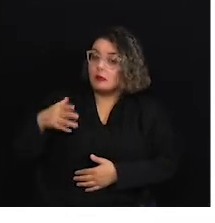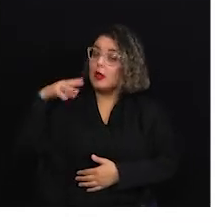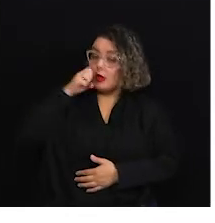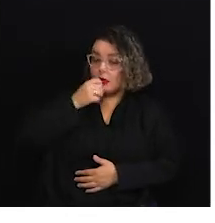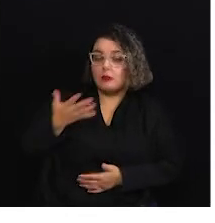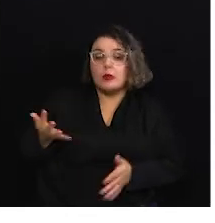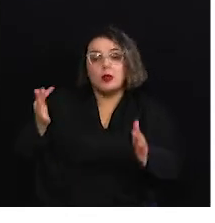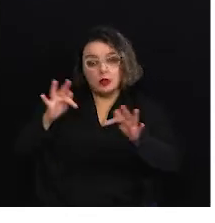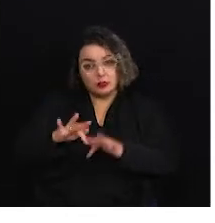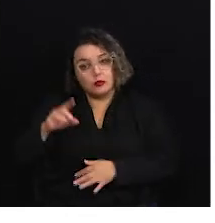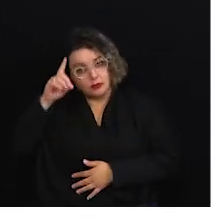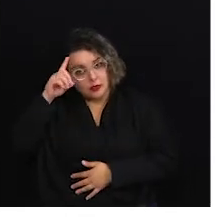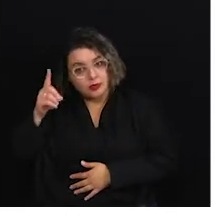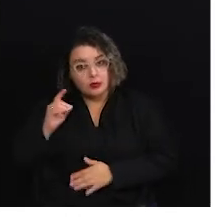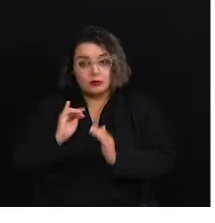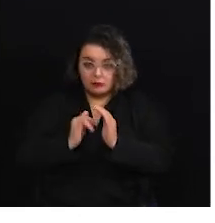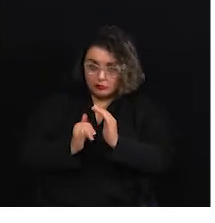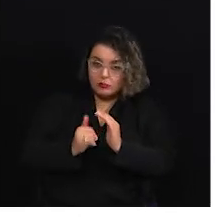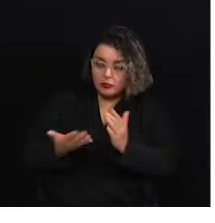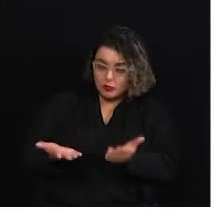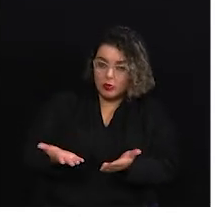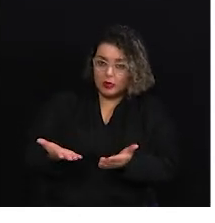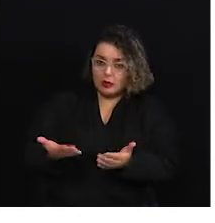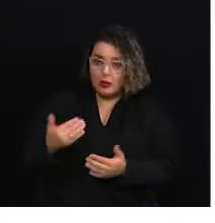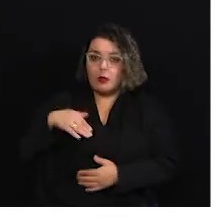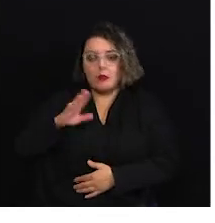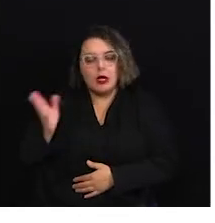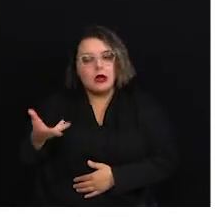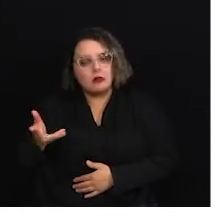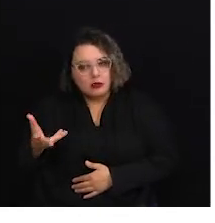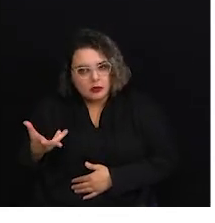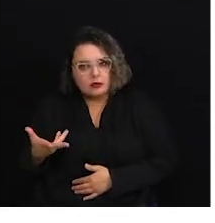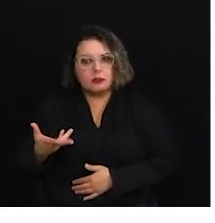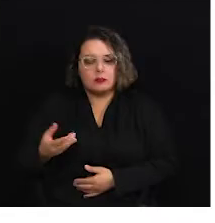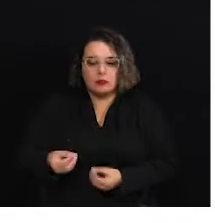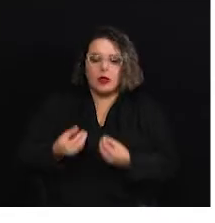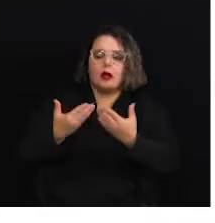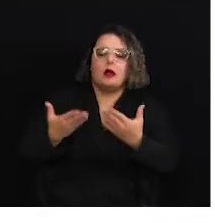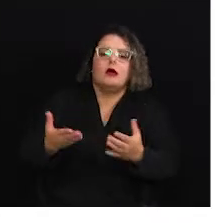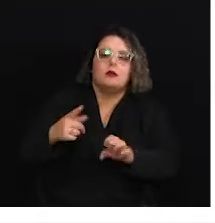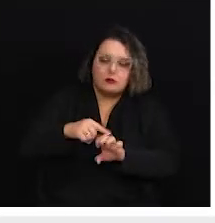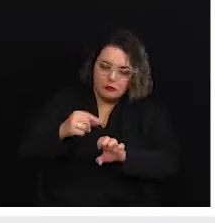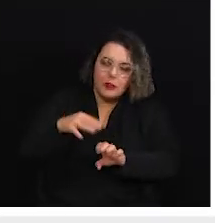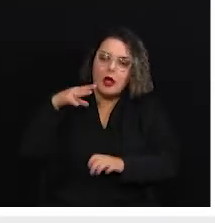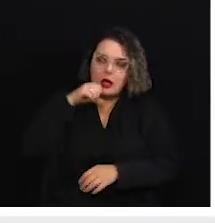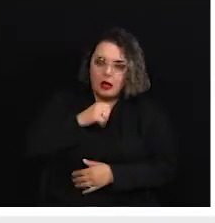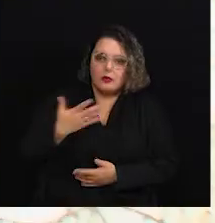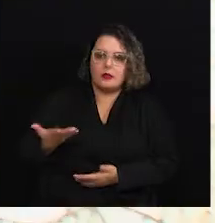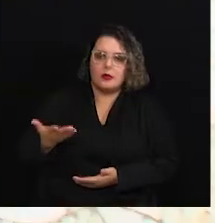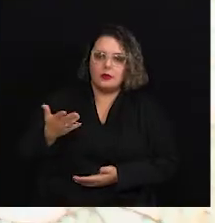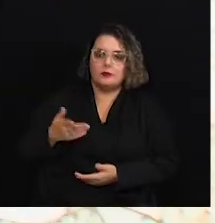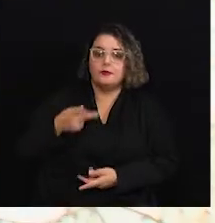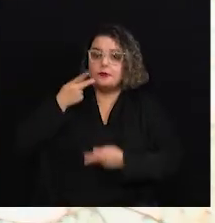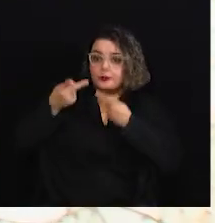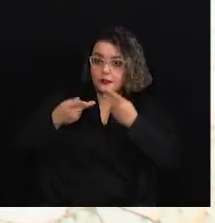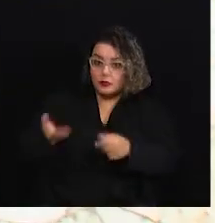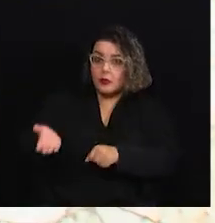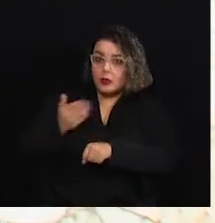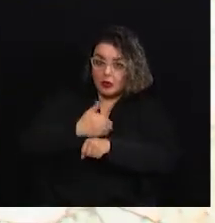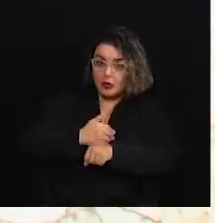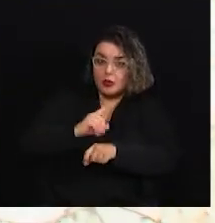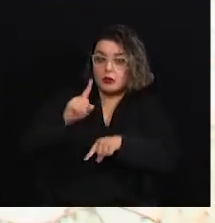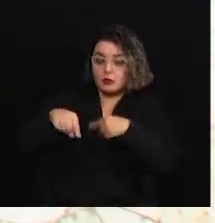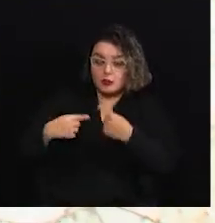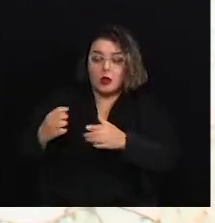mais velocidade, que no fim do dia é o que a startup quer fazer. Ela quer trazer muito mais velocidade para entregar um negócio muito mais rápido. A gente falou